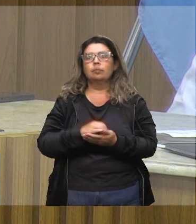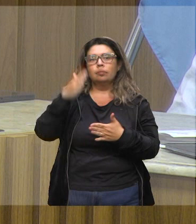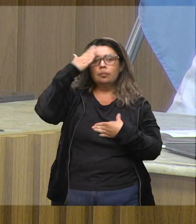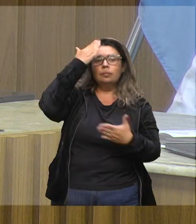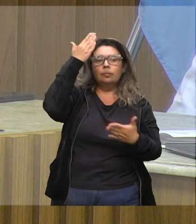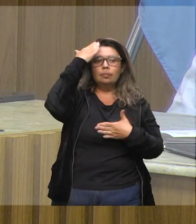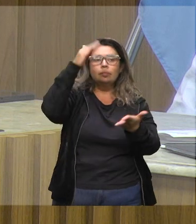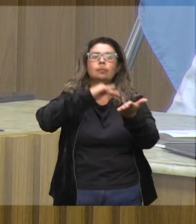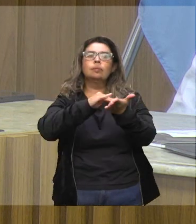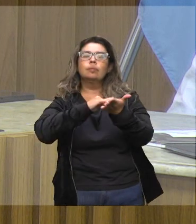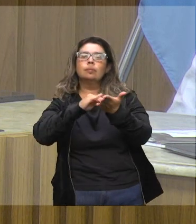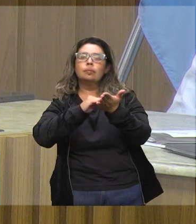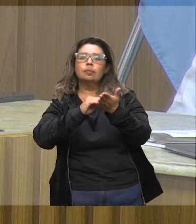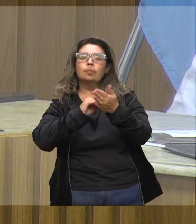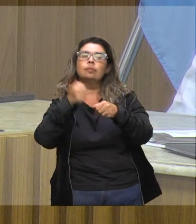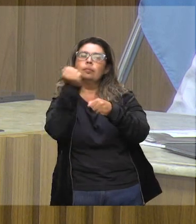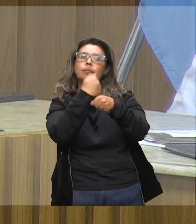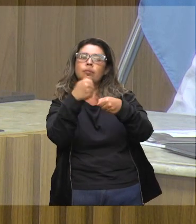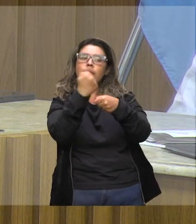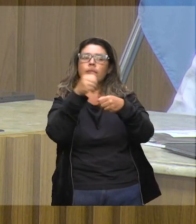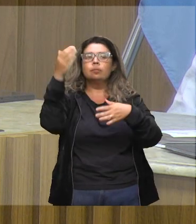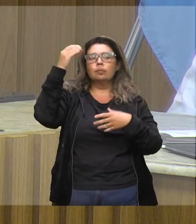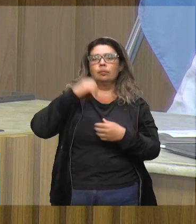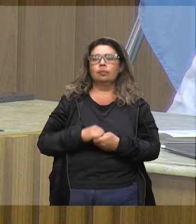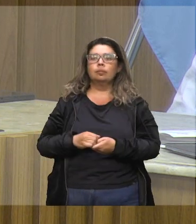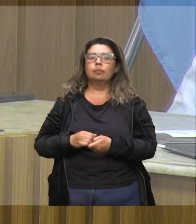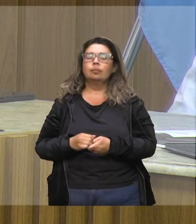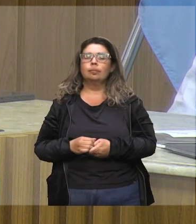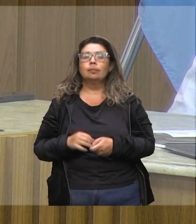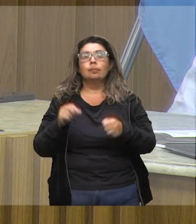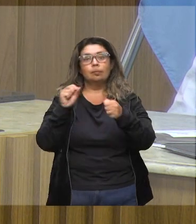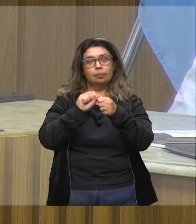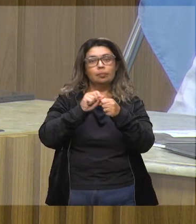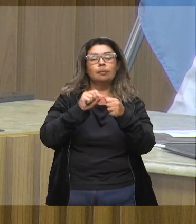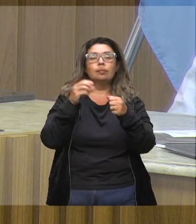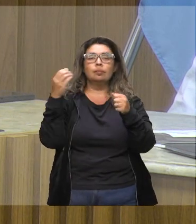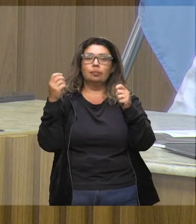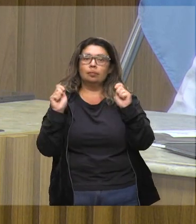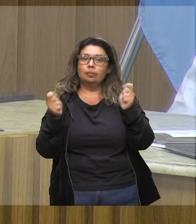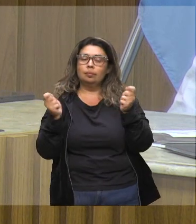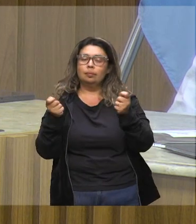que atendeu o nosso pedido, a nossa reivindicação, colocando